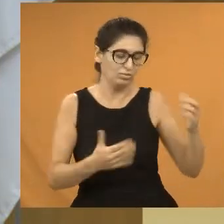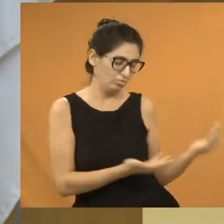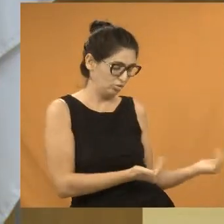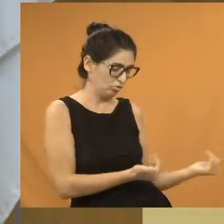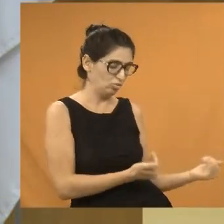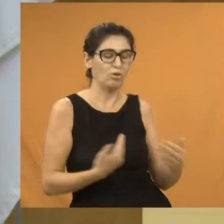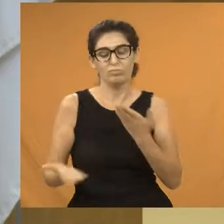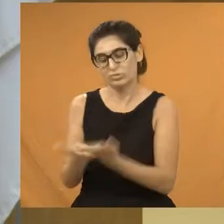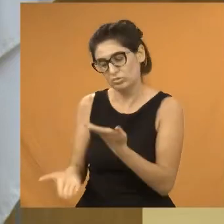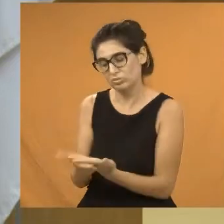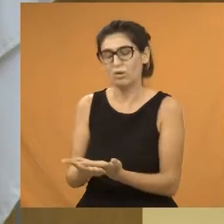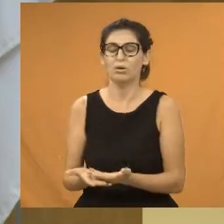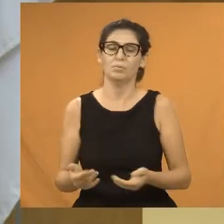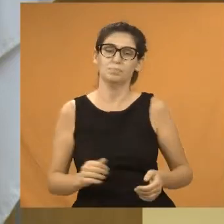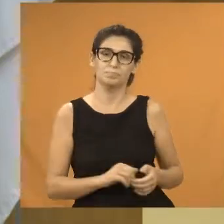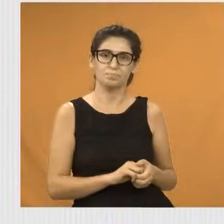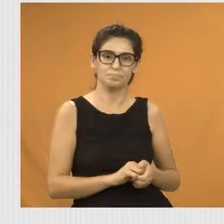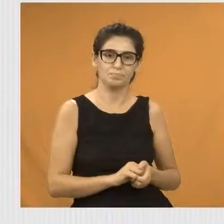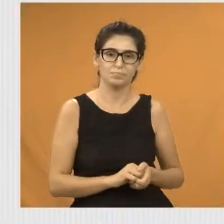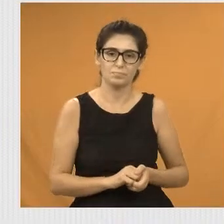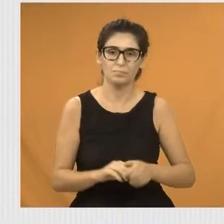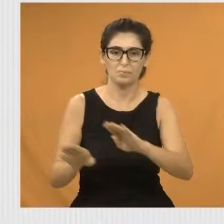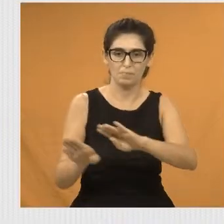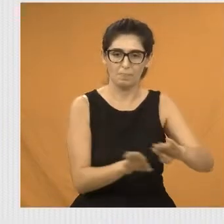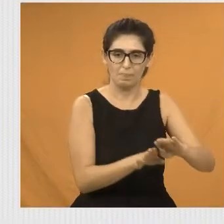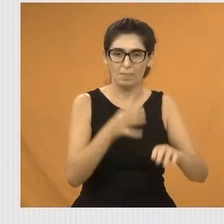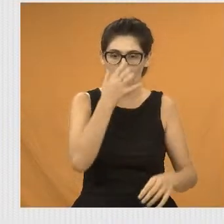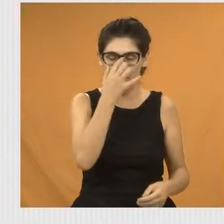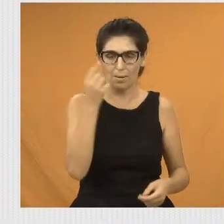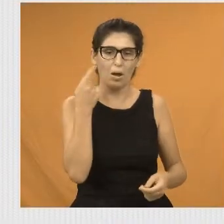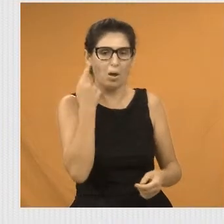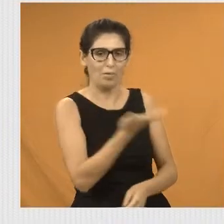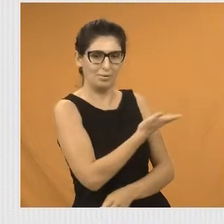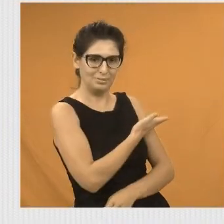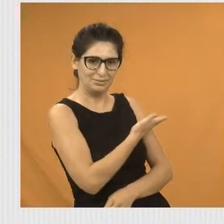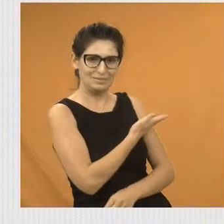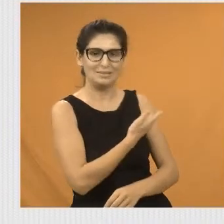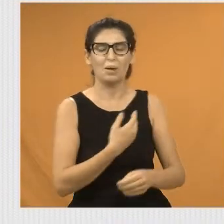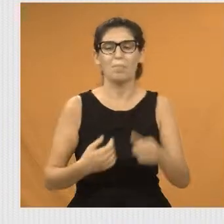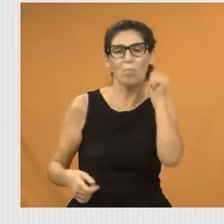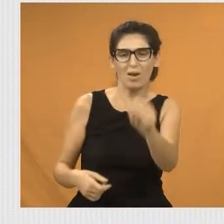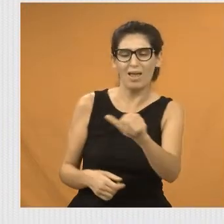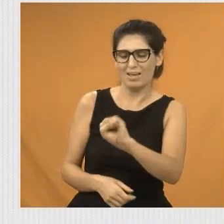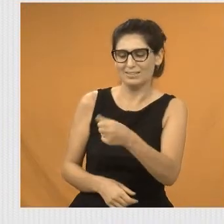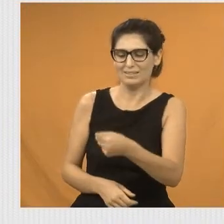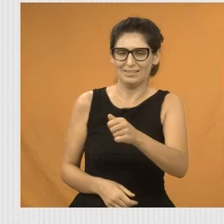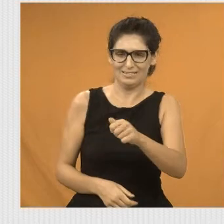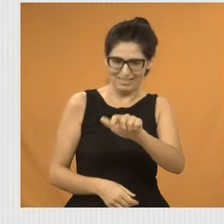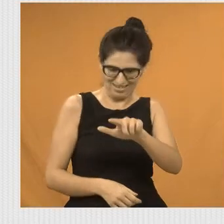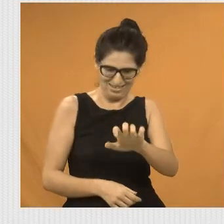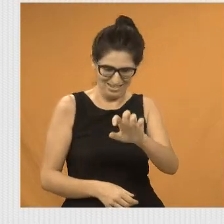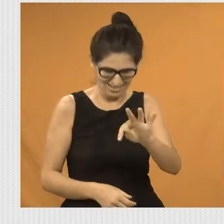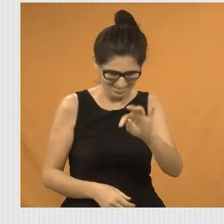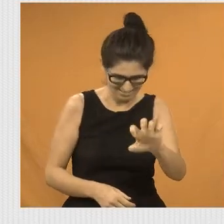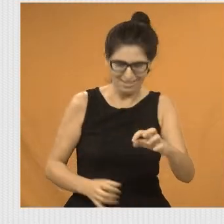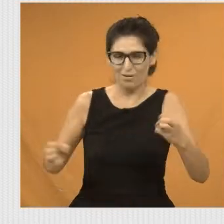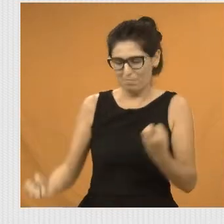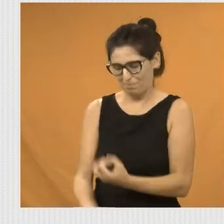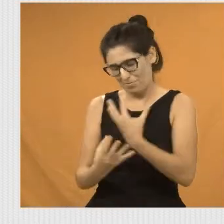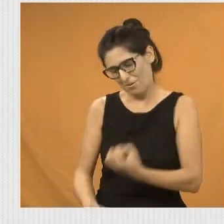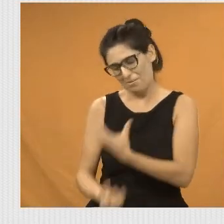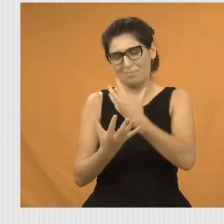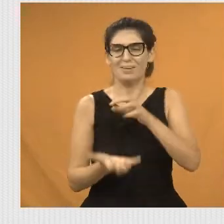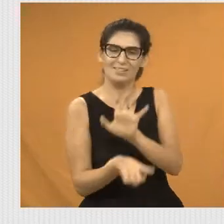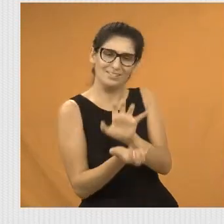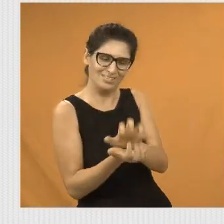queria que a técnica colocasse um vídeo da nossa querida Salete, servidora dessa casa, um poema que ela fez aqui para a nossa cidade de Jacareí. Boa